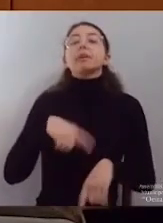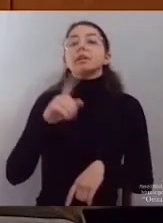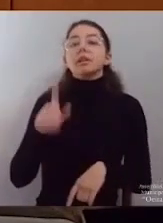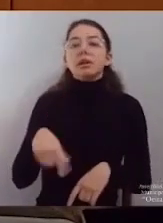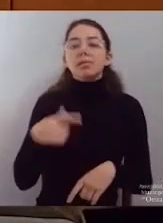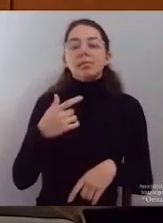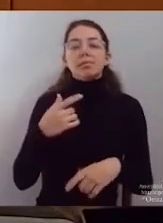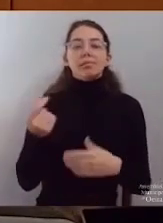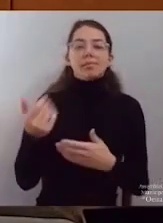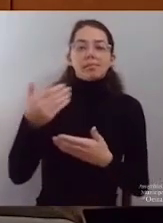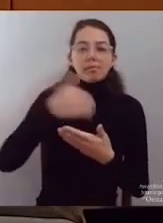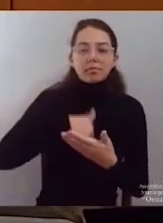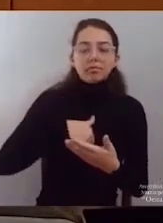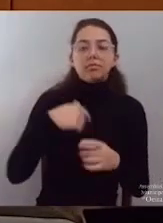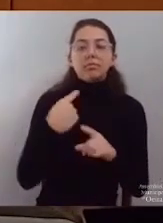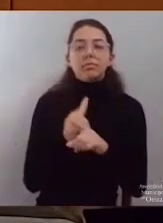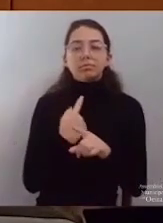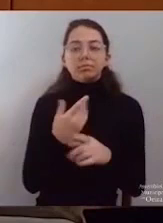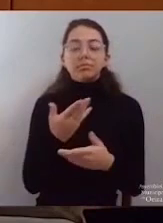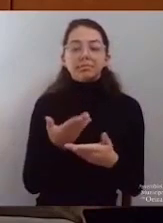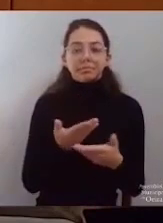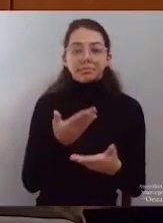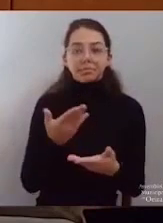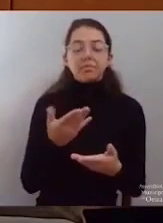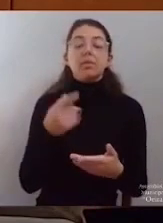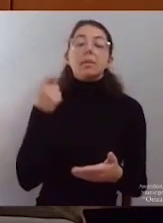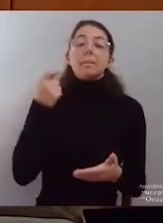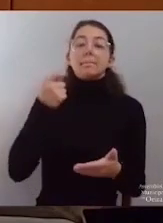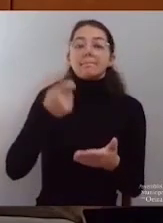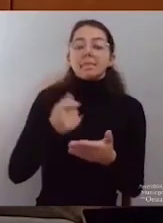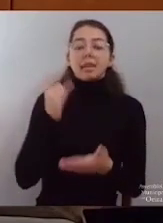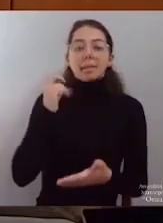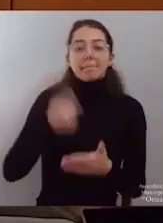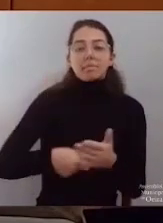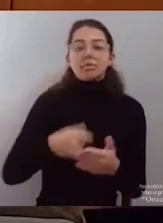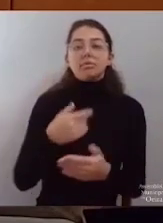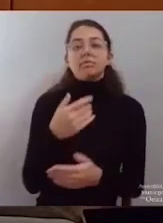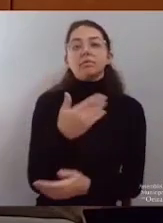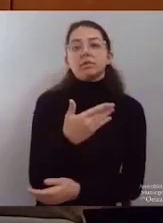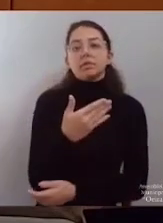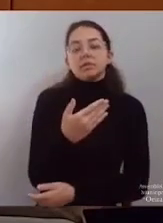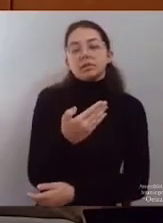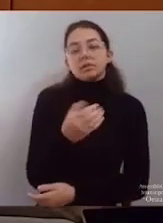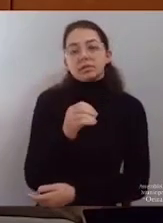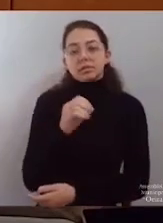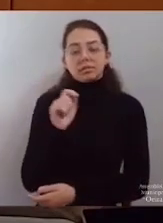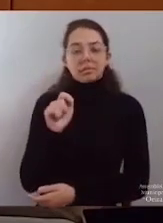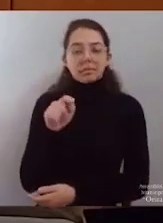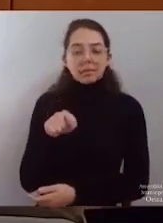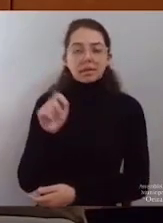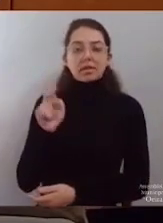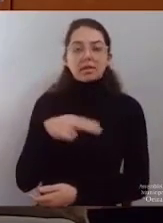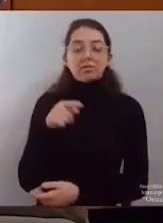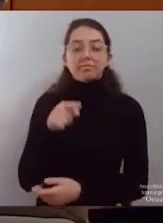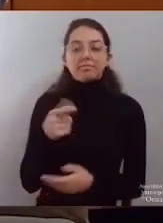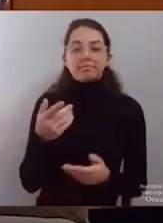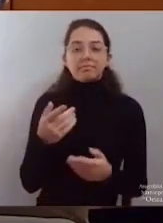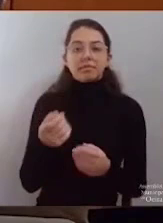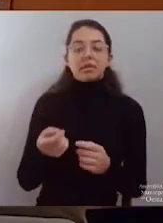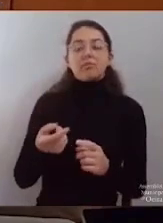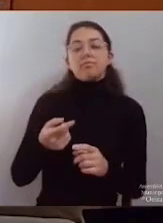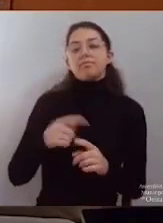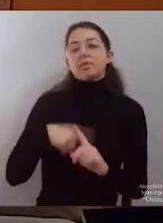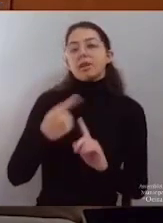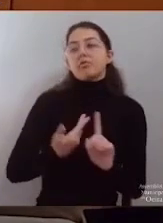e despesas, haverá uma margem antes de impostos de 60 mil euros, o que é superior em relação aos anos anteriores,